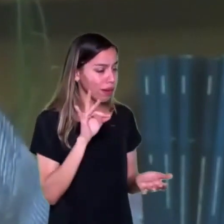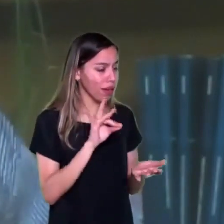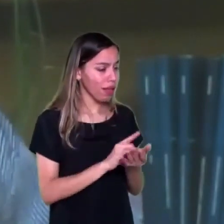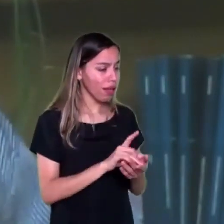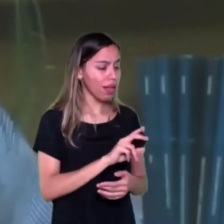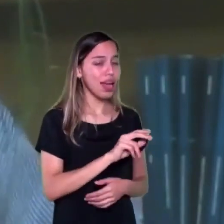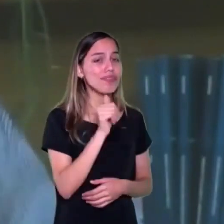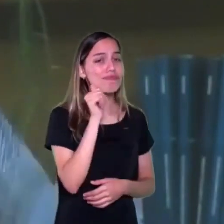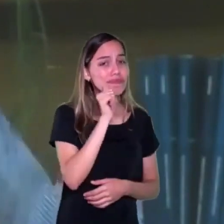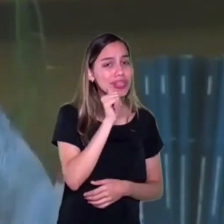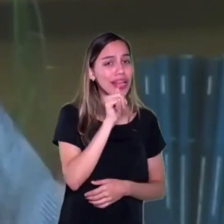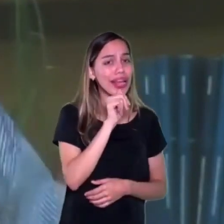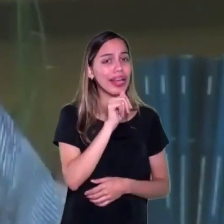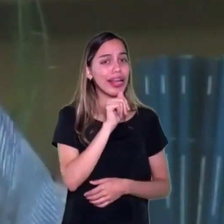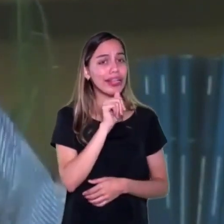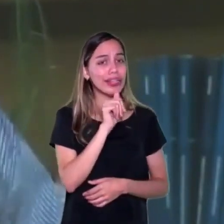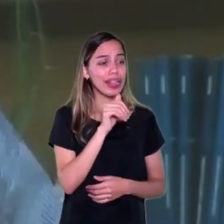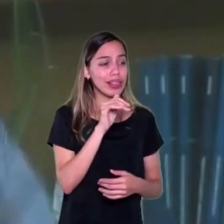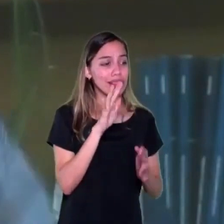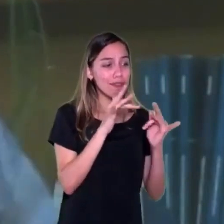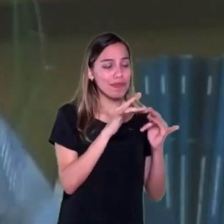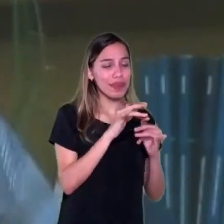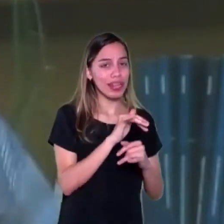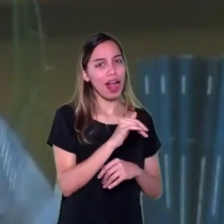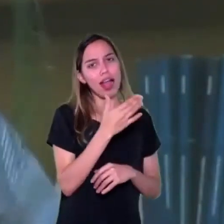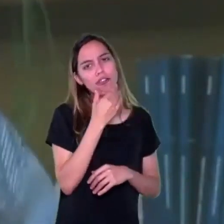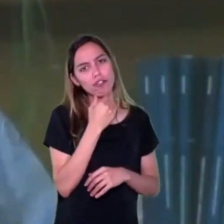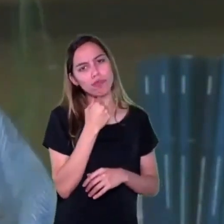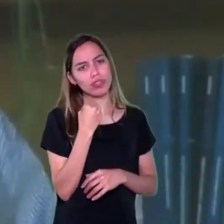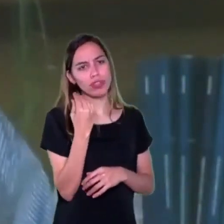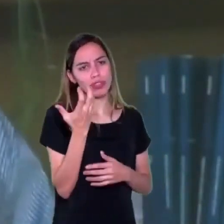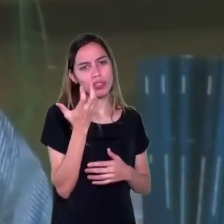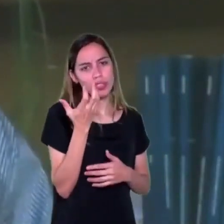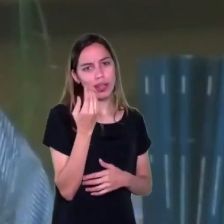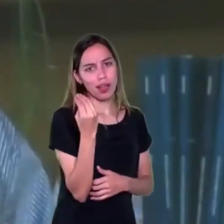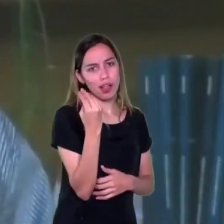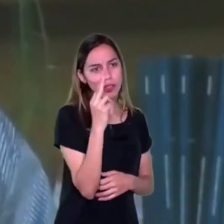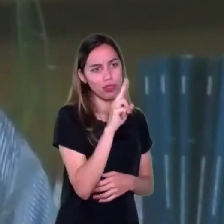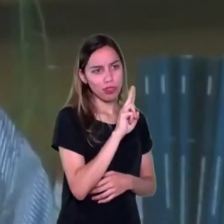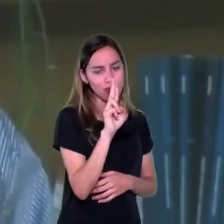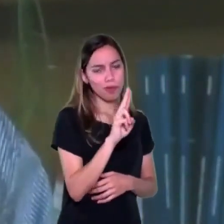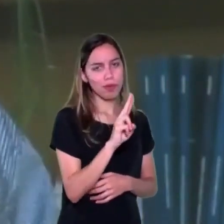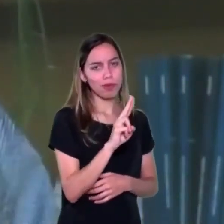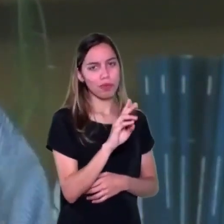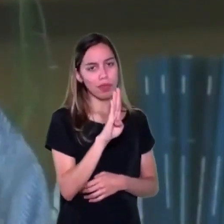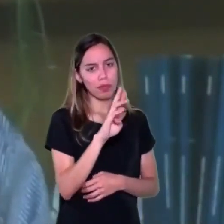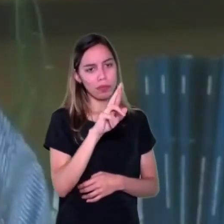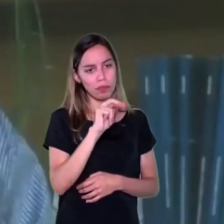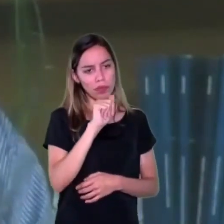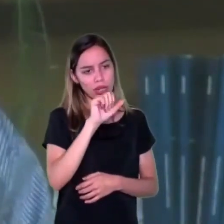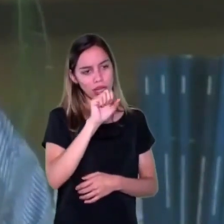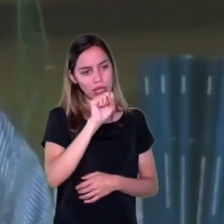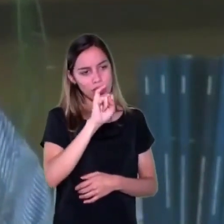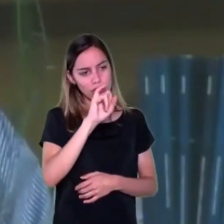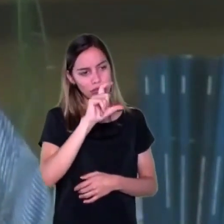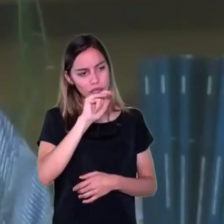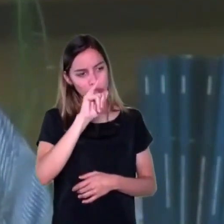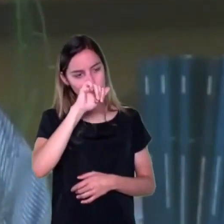chamava Brasilina. Ele queria homenageá-la com o nome do arraial. Mas, na